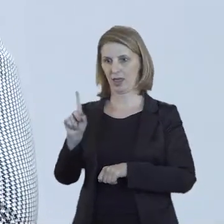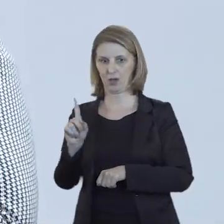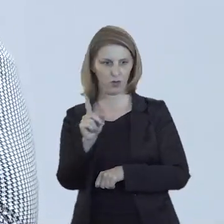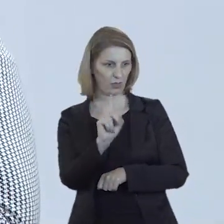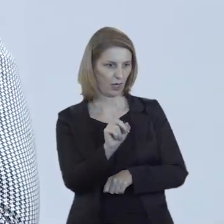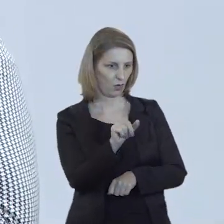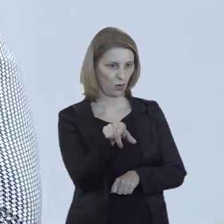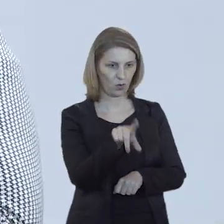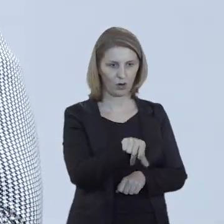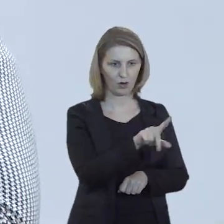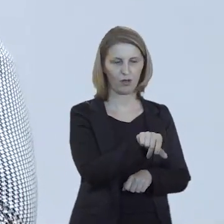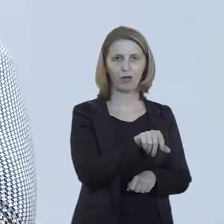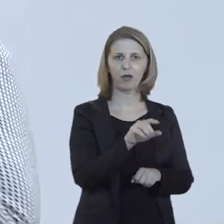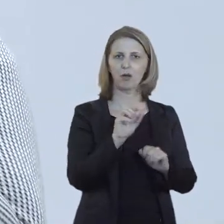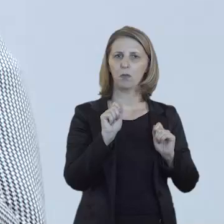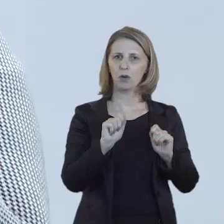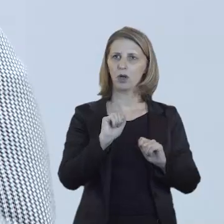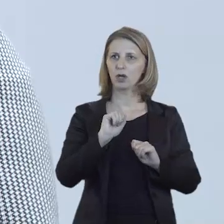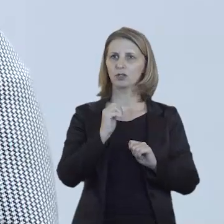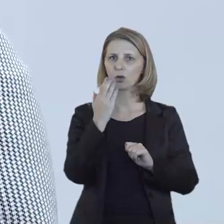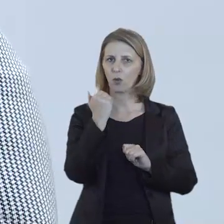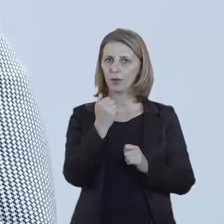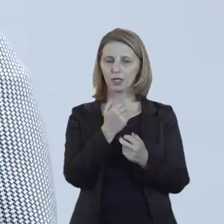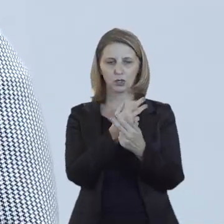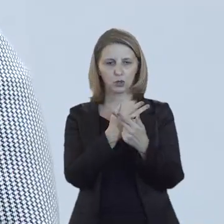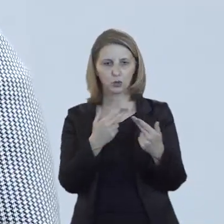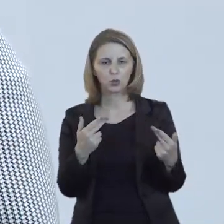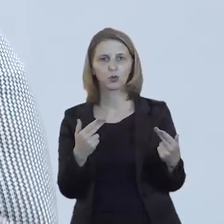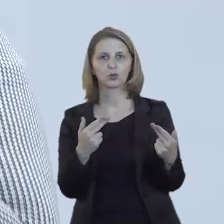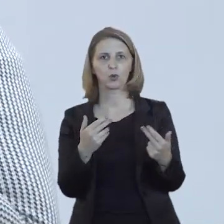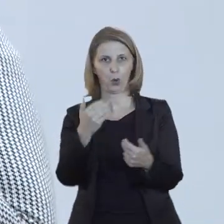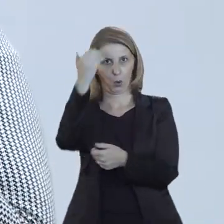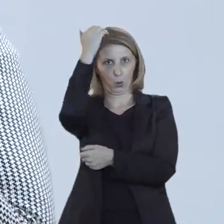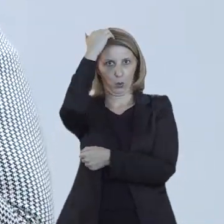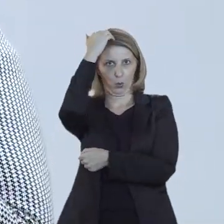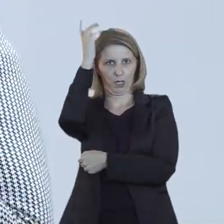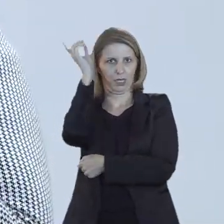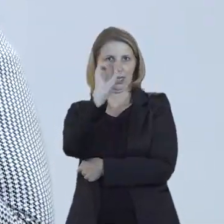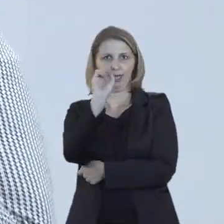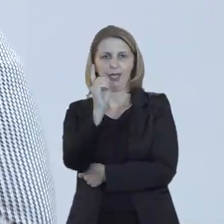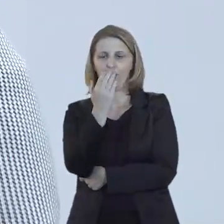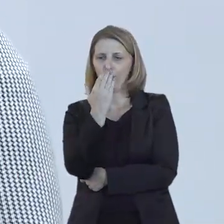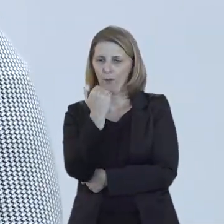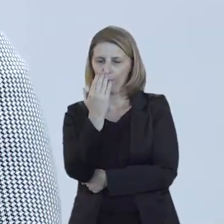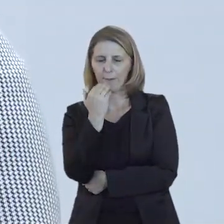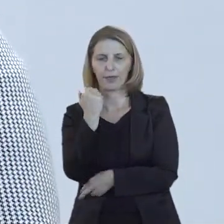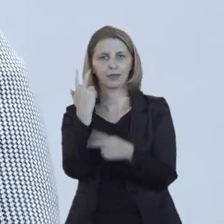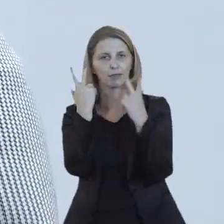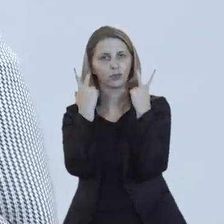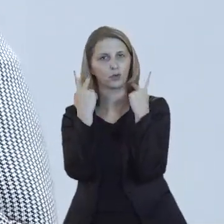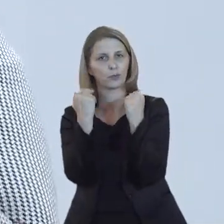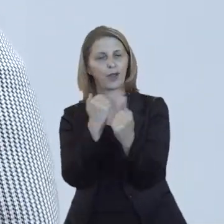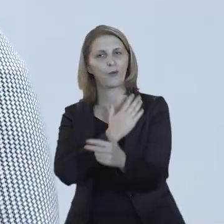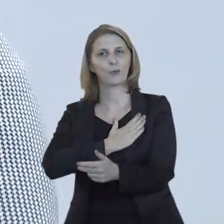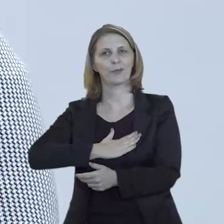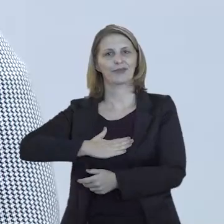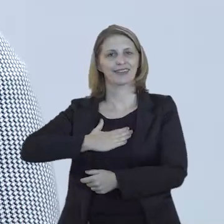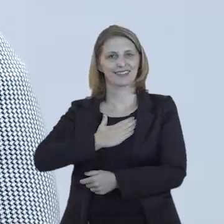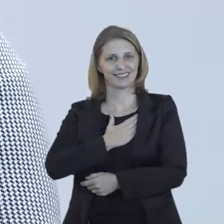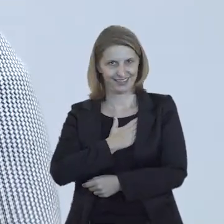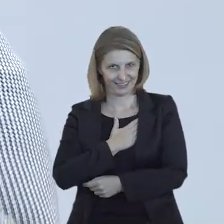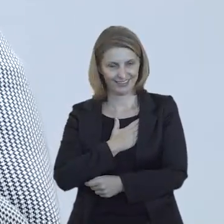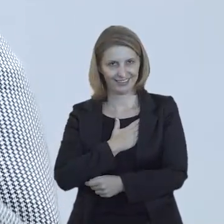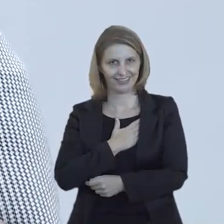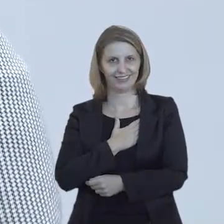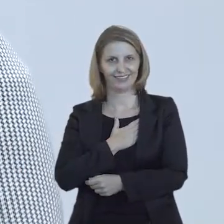se restringir para comer bem. Que comer bem é comer de tudo. É comer sem culpa, é comer sem